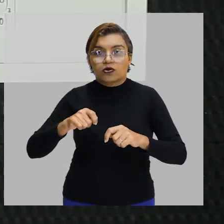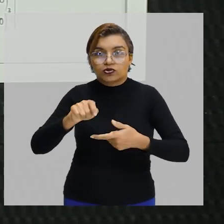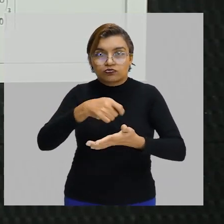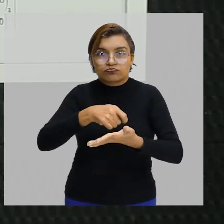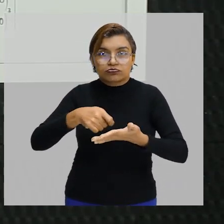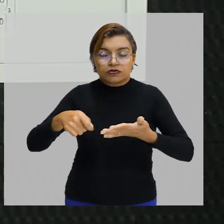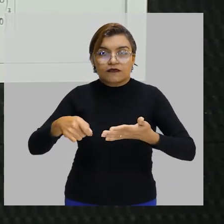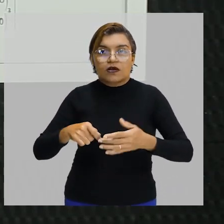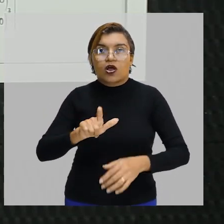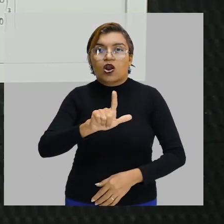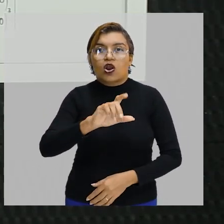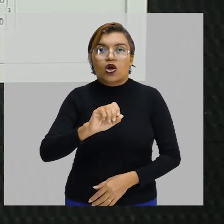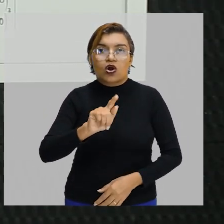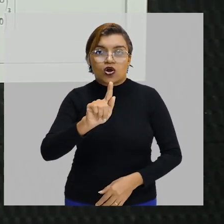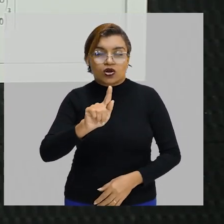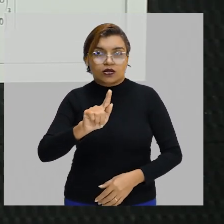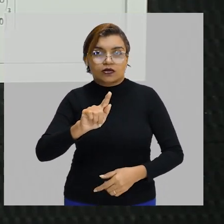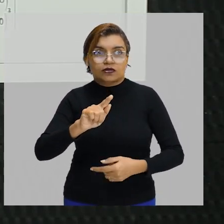de 200